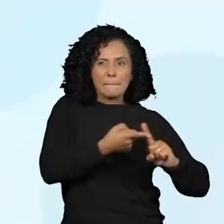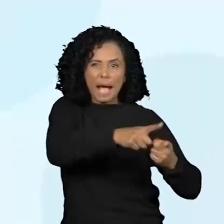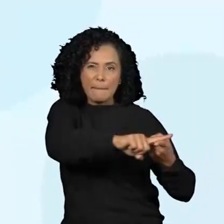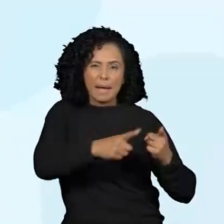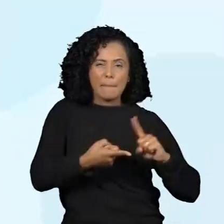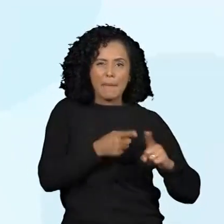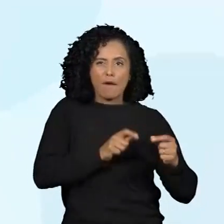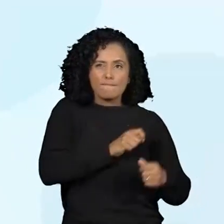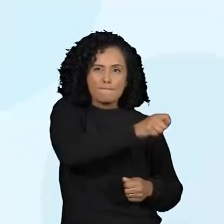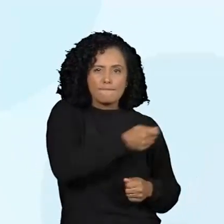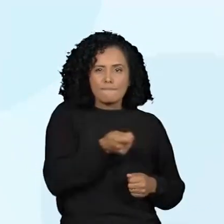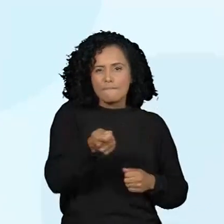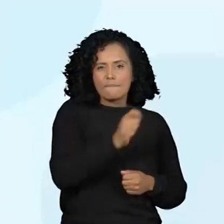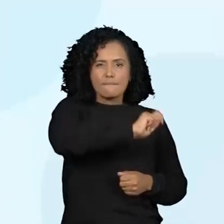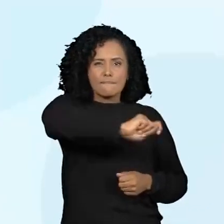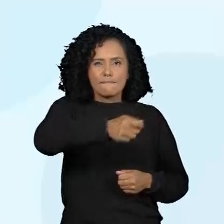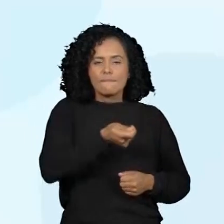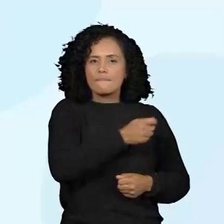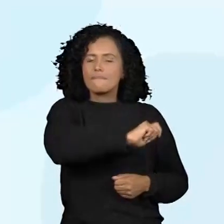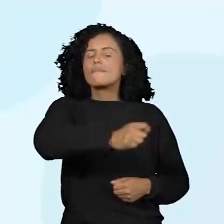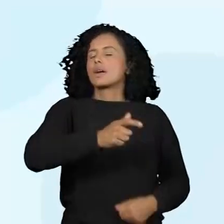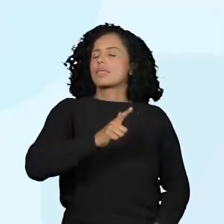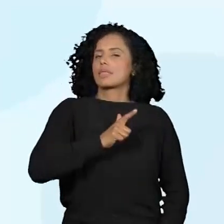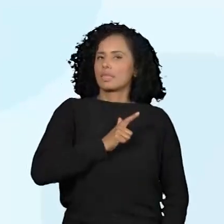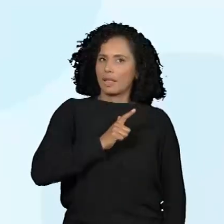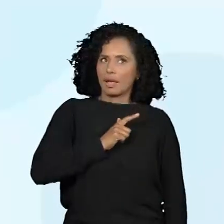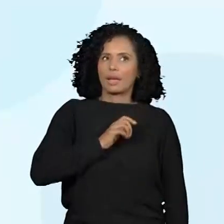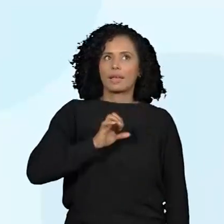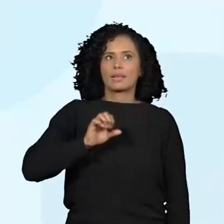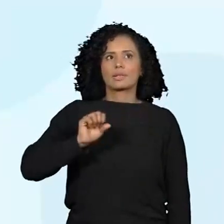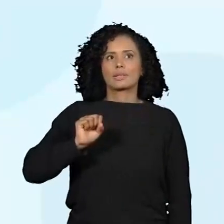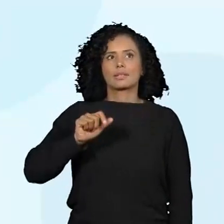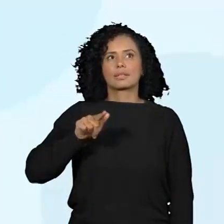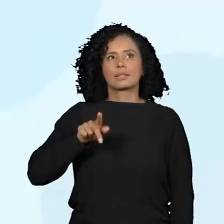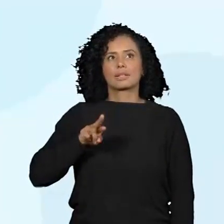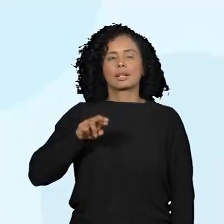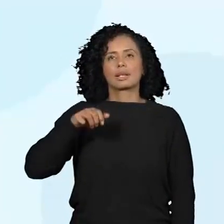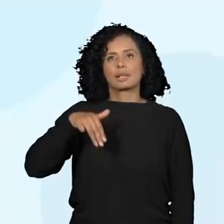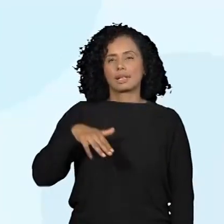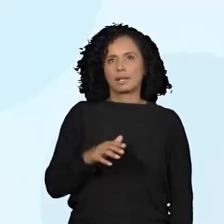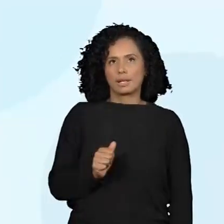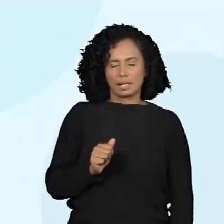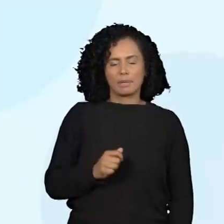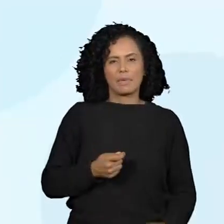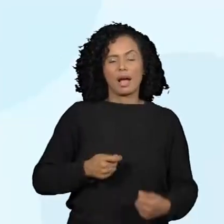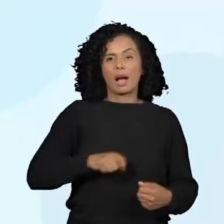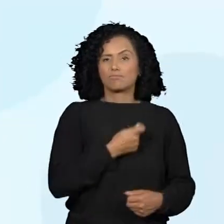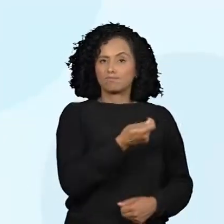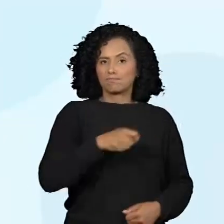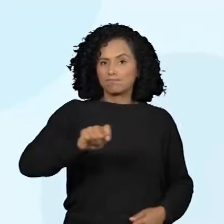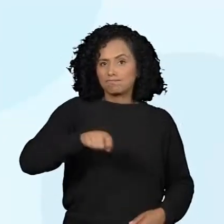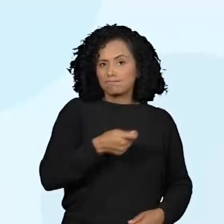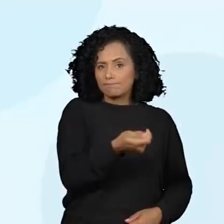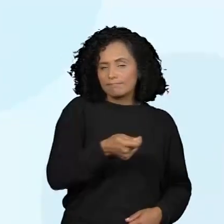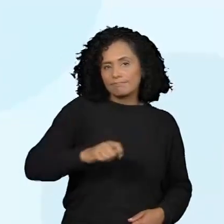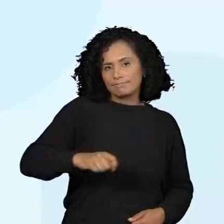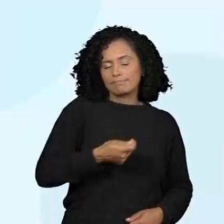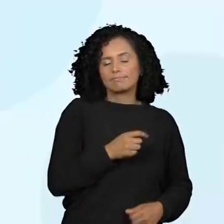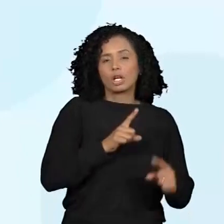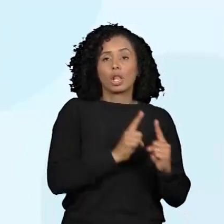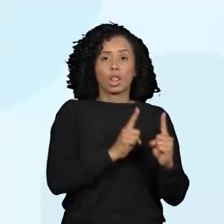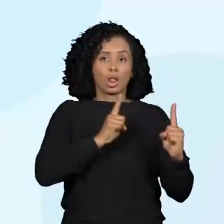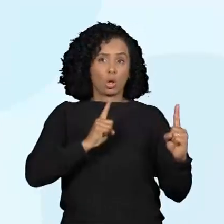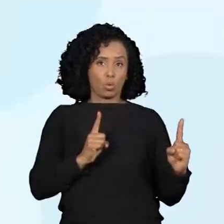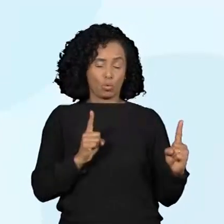a esgrima, como a gente já falou, era uma luta de percussão, mas ela não entra na classificação como média distância, ela entra como longa